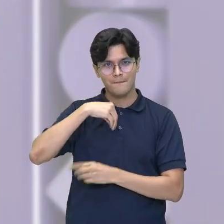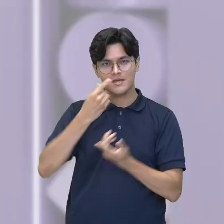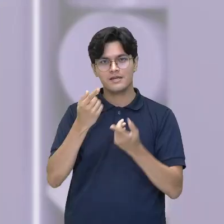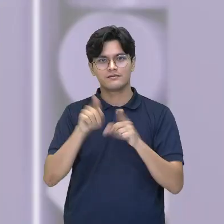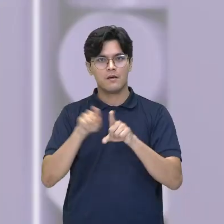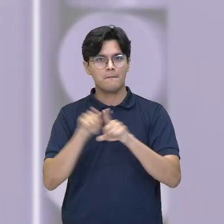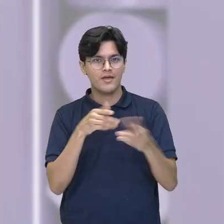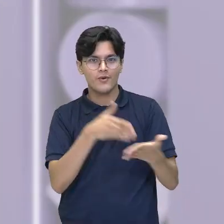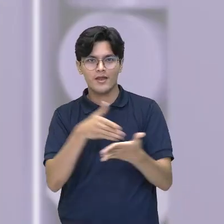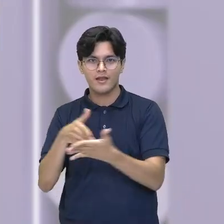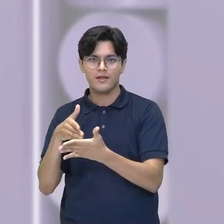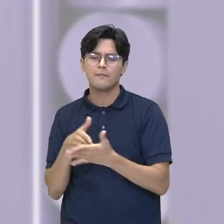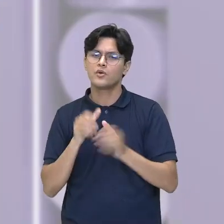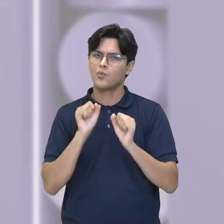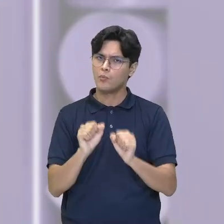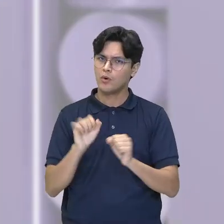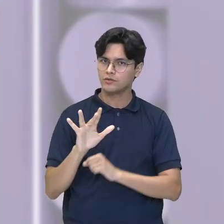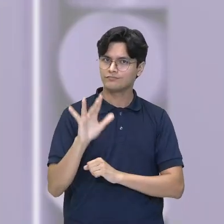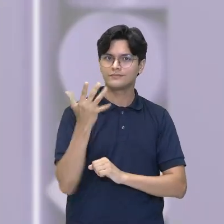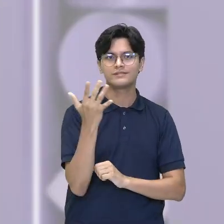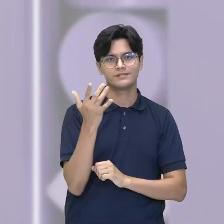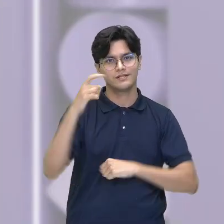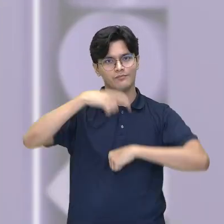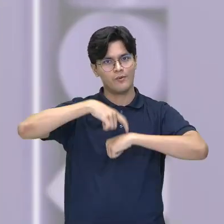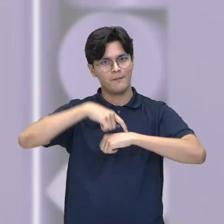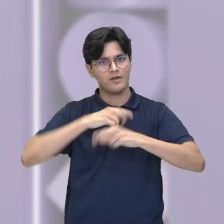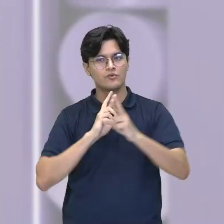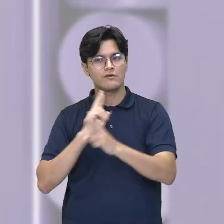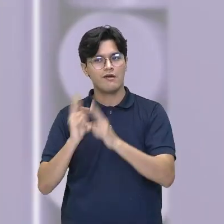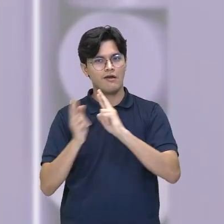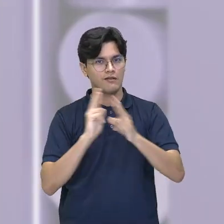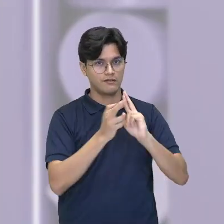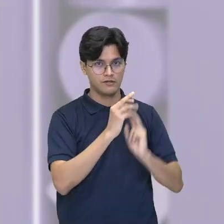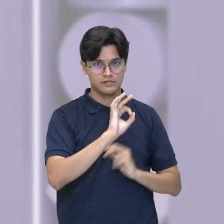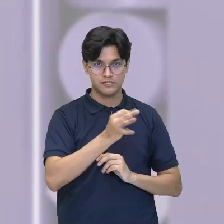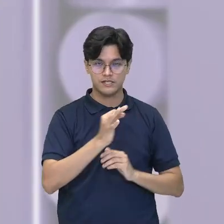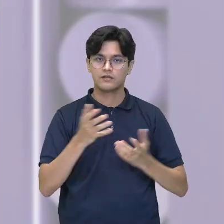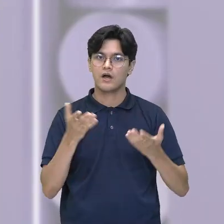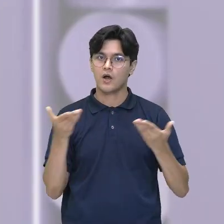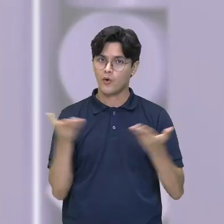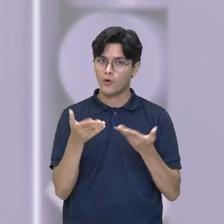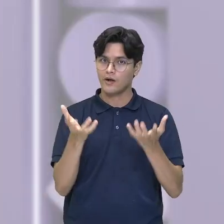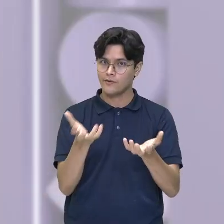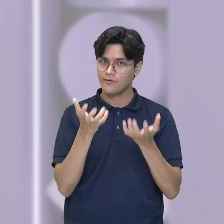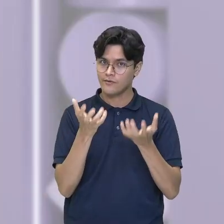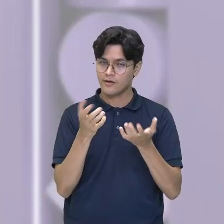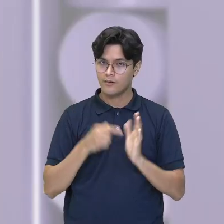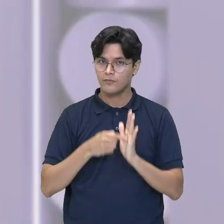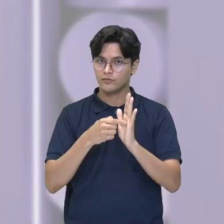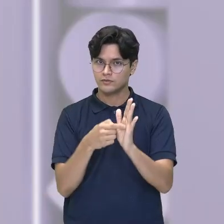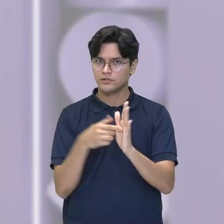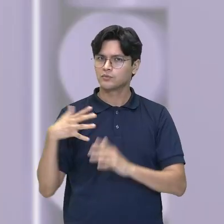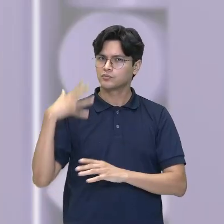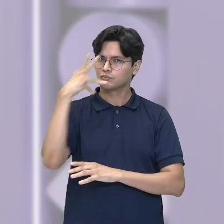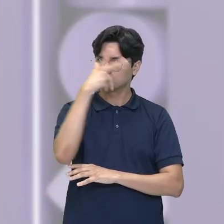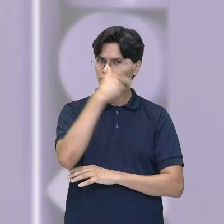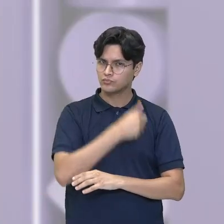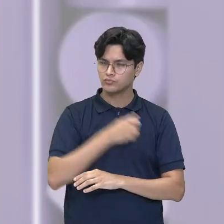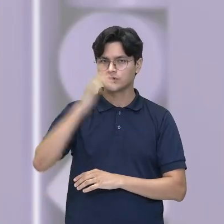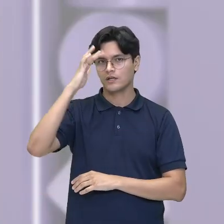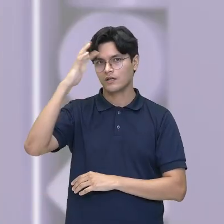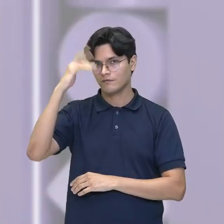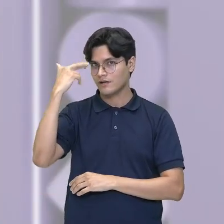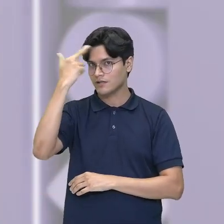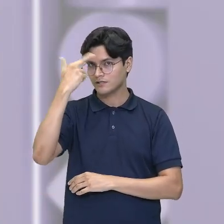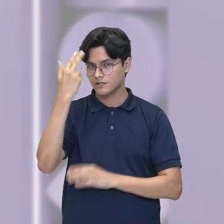no relacionamento entre as pessoas. Eu quero te presentear com uma bonita reflexão de um grande literato inglês